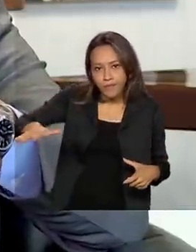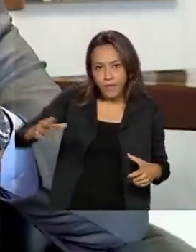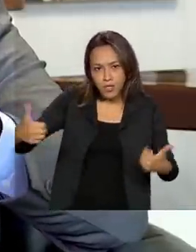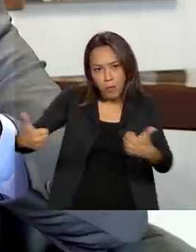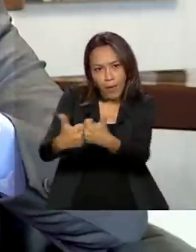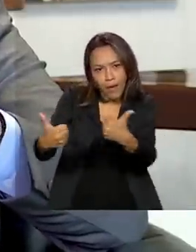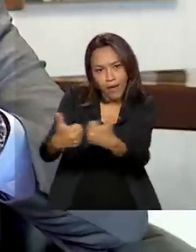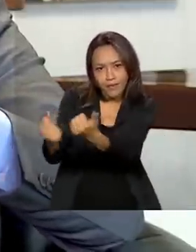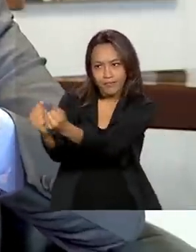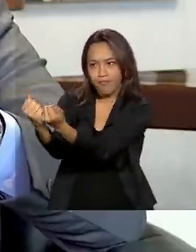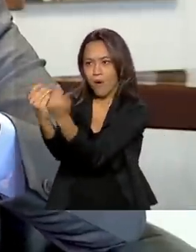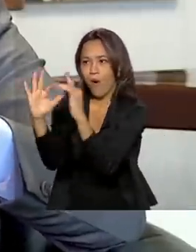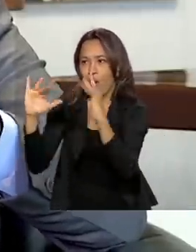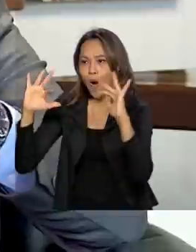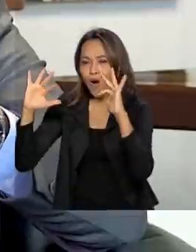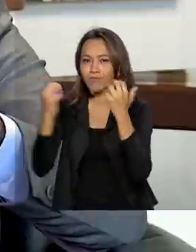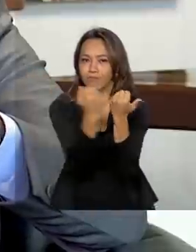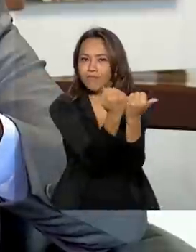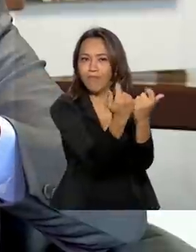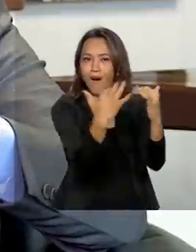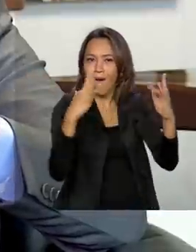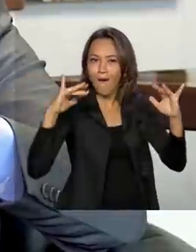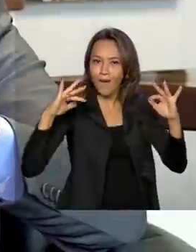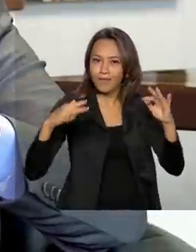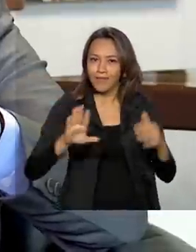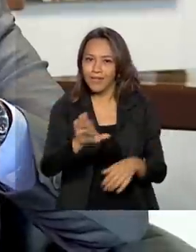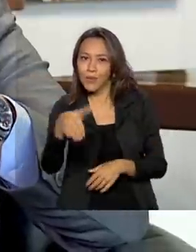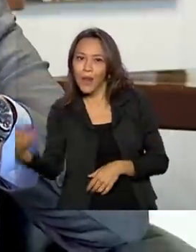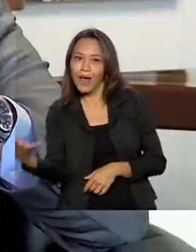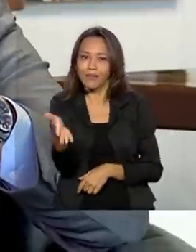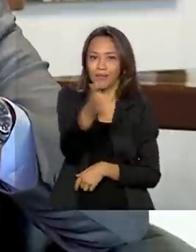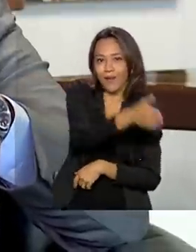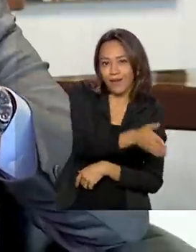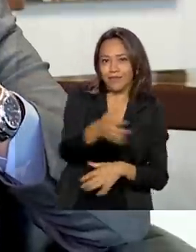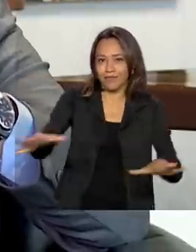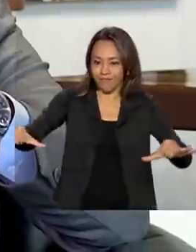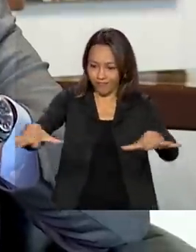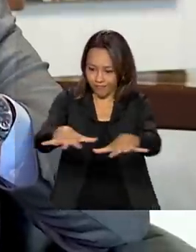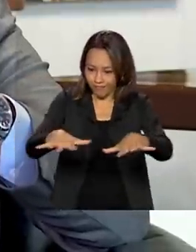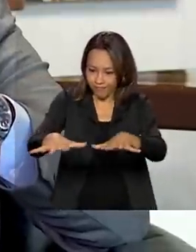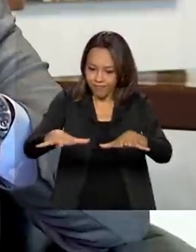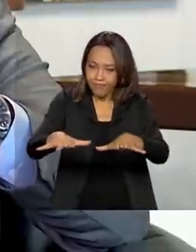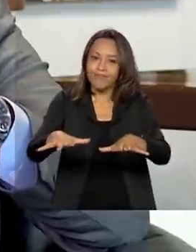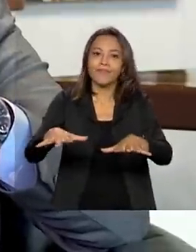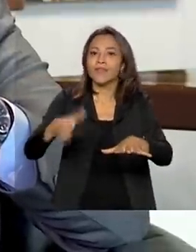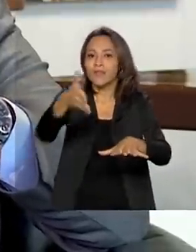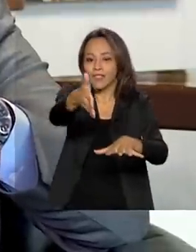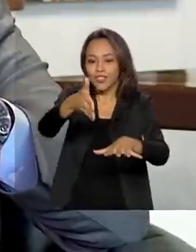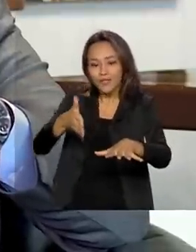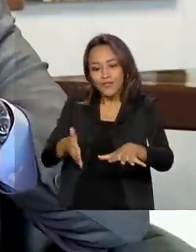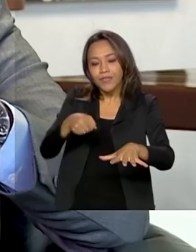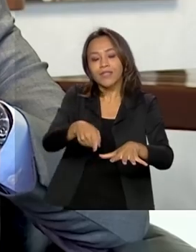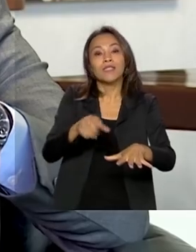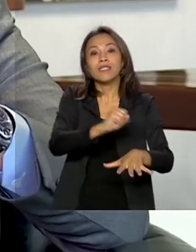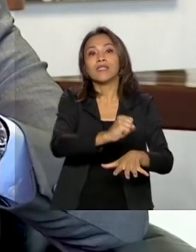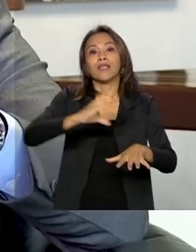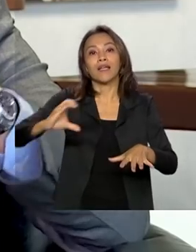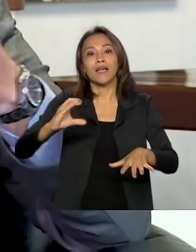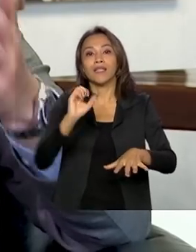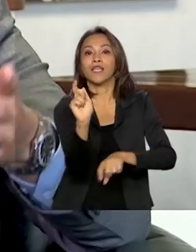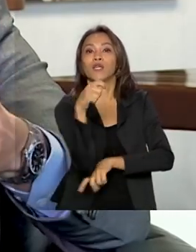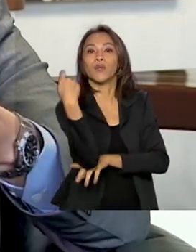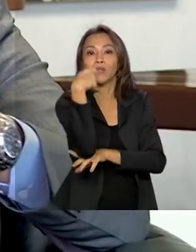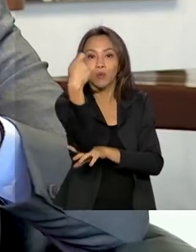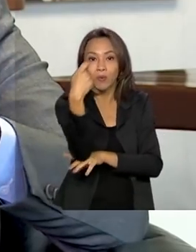dois parques, que na verdade quase que um só, porque são um ao lado do outro, bem na divisa de Rio Grande do Sul e Santa Catarina, tem